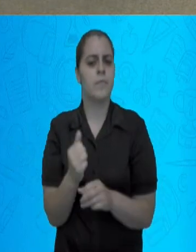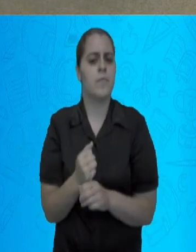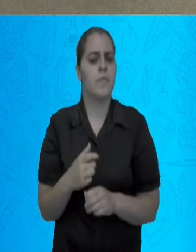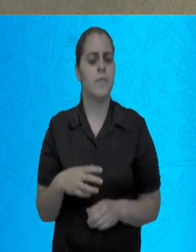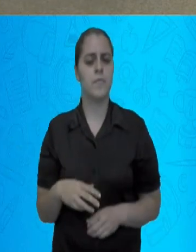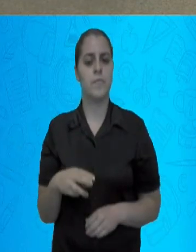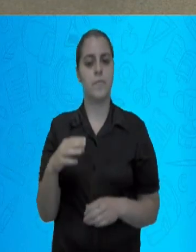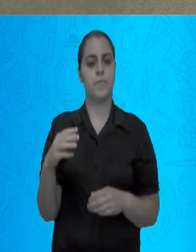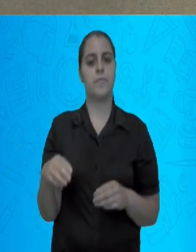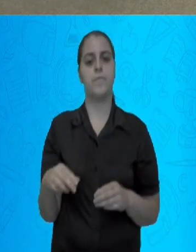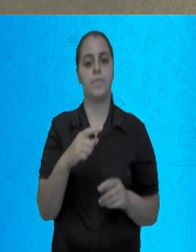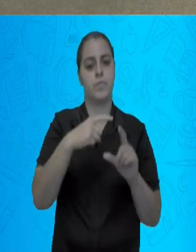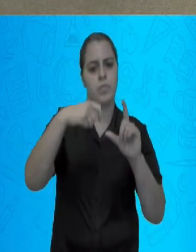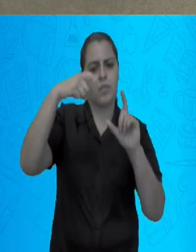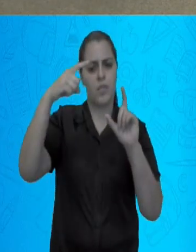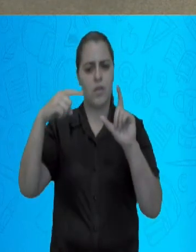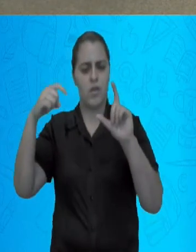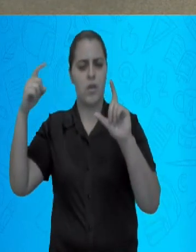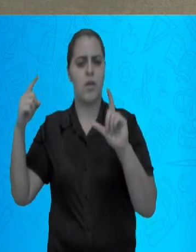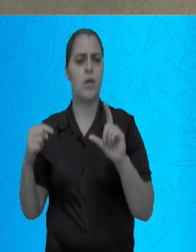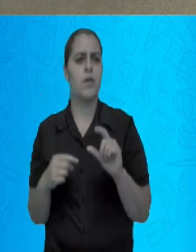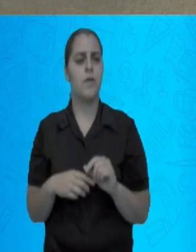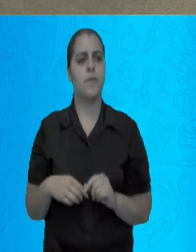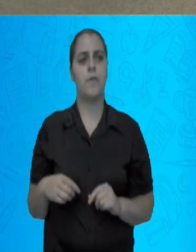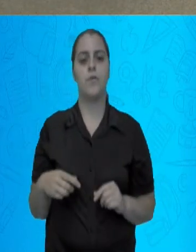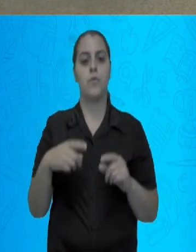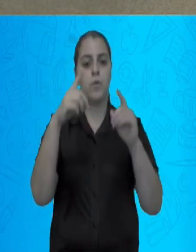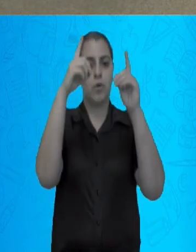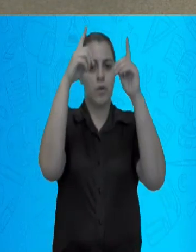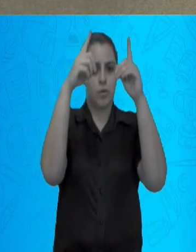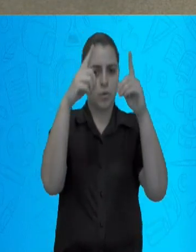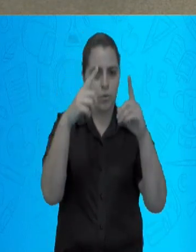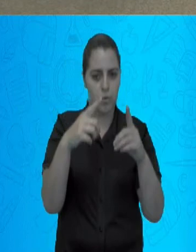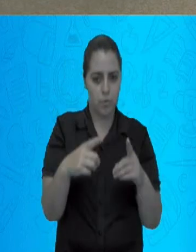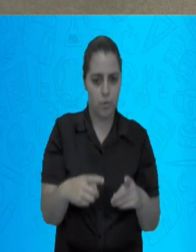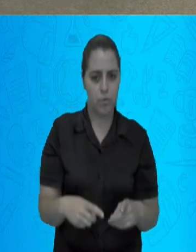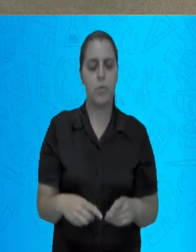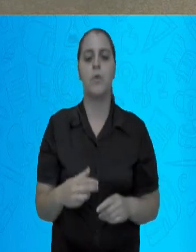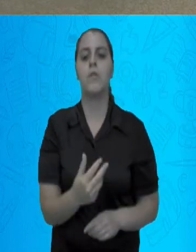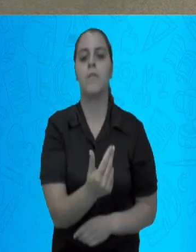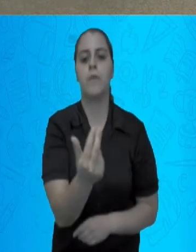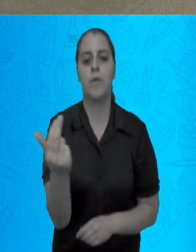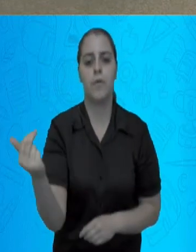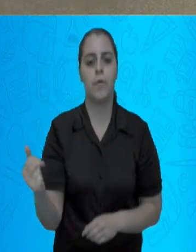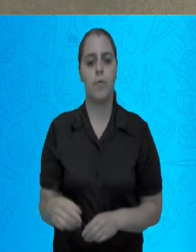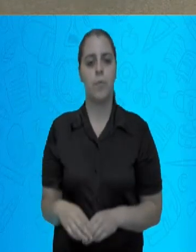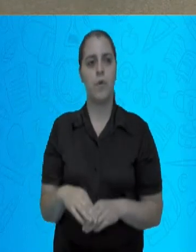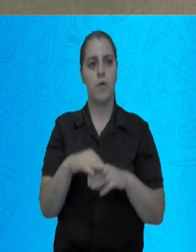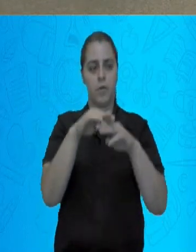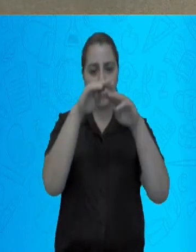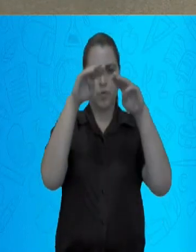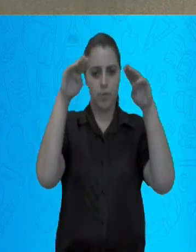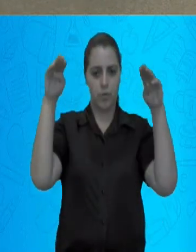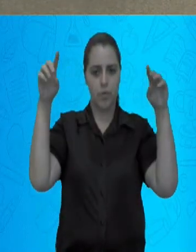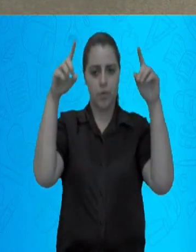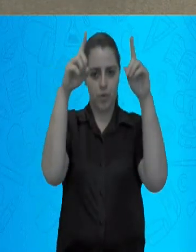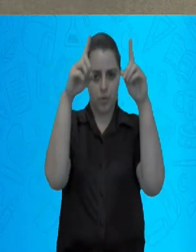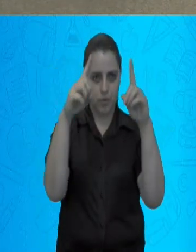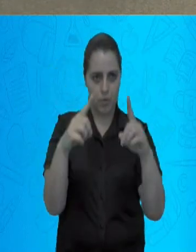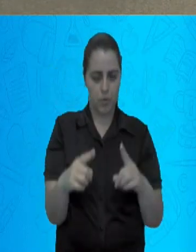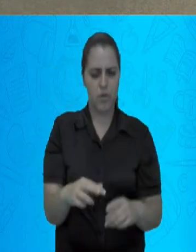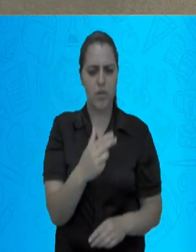No gráfico, vamos falar o seguinte: a sua coluna teve a mesma altura? Chegaram até a mesma